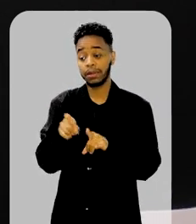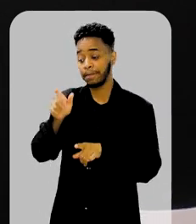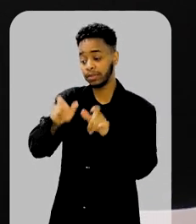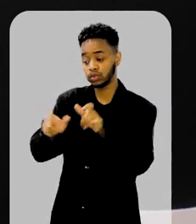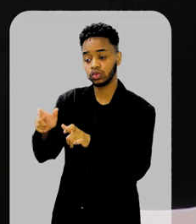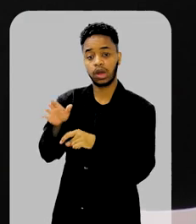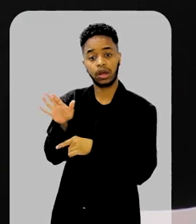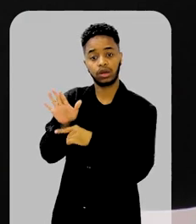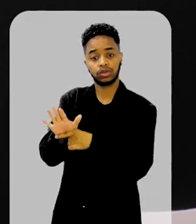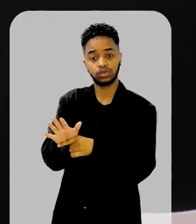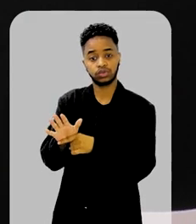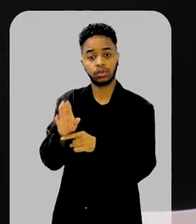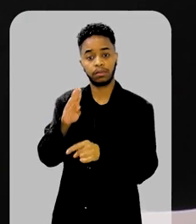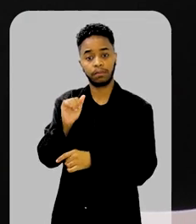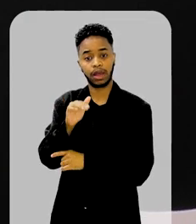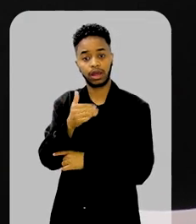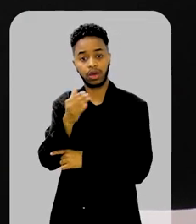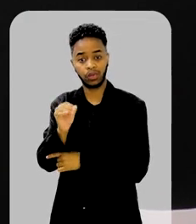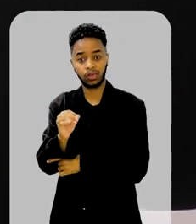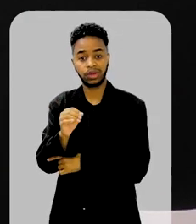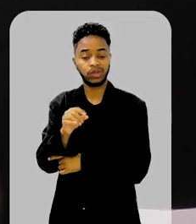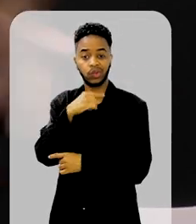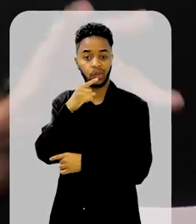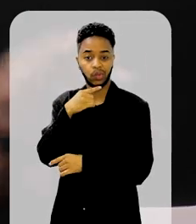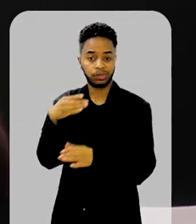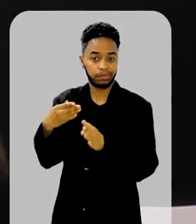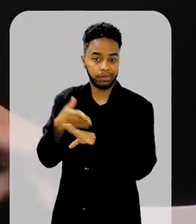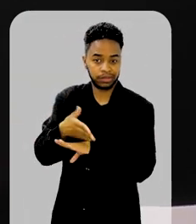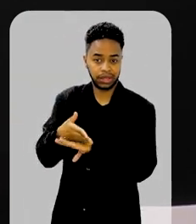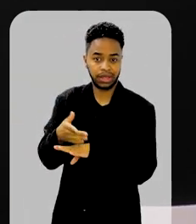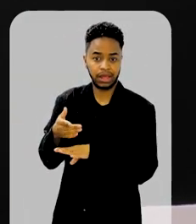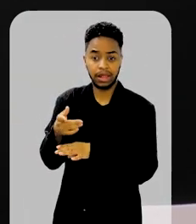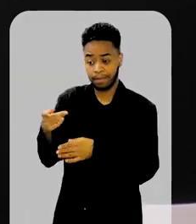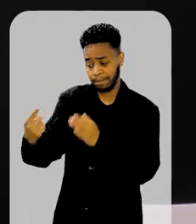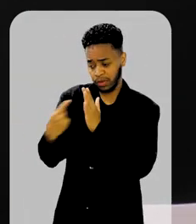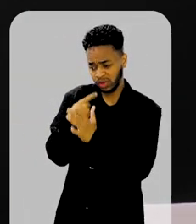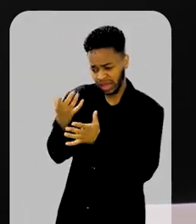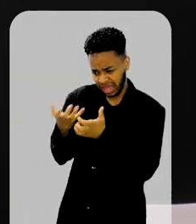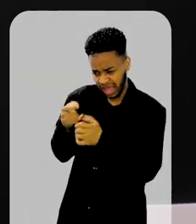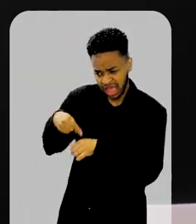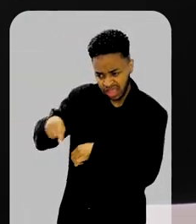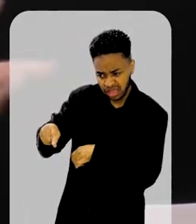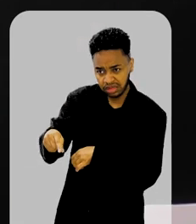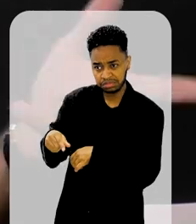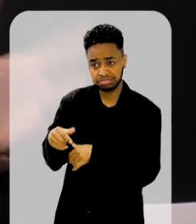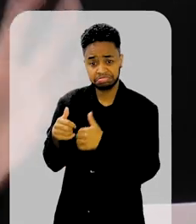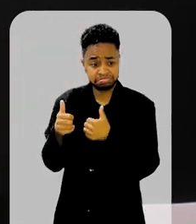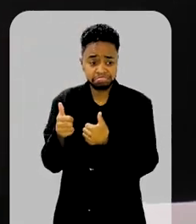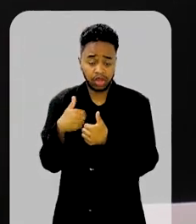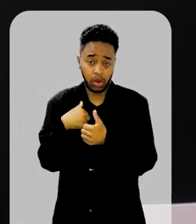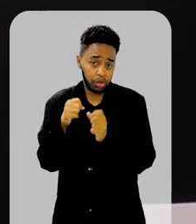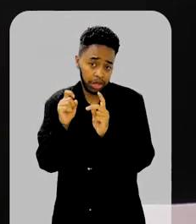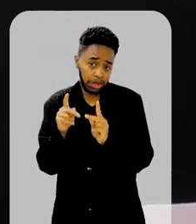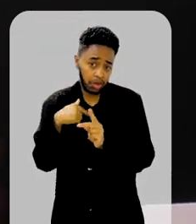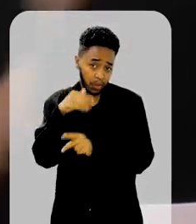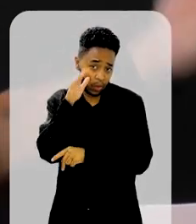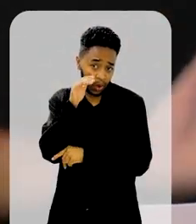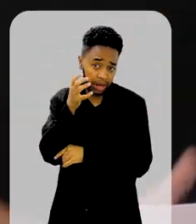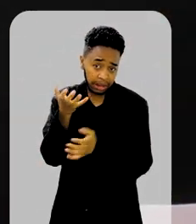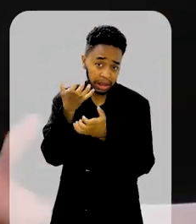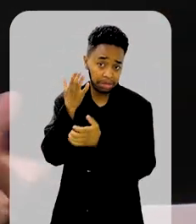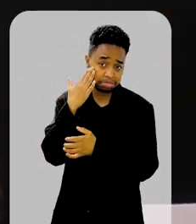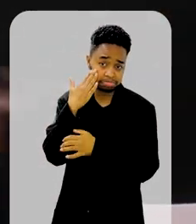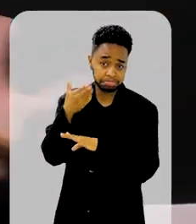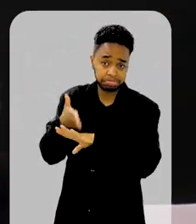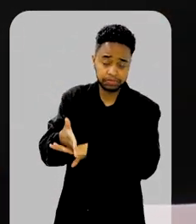ajudando ele no barracão teve também um contratempo não pôde Ele virou para mim você quer ir para um barracão quero era só aqui mas eu quero ir porque a curiosidade